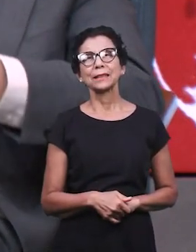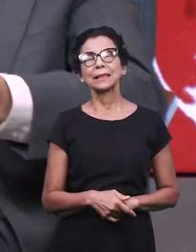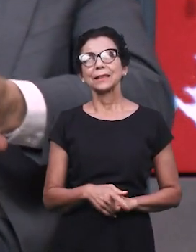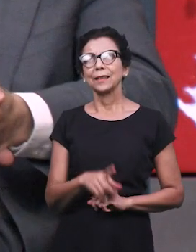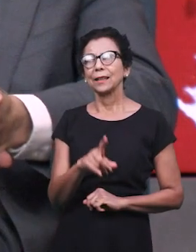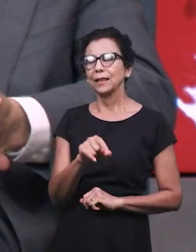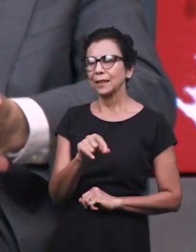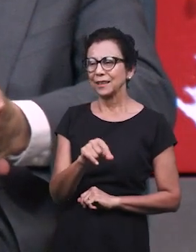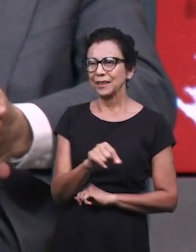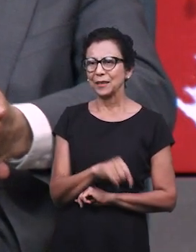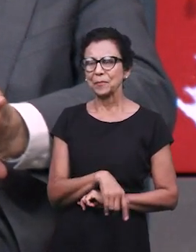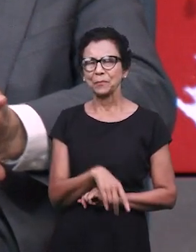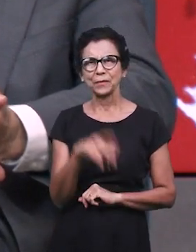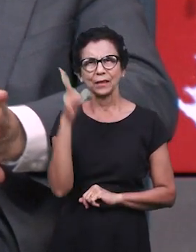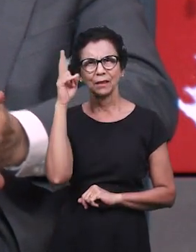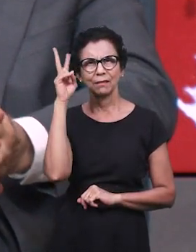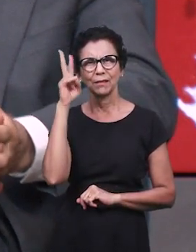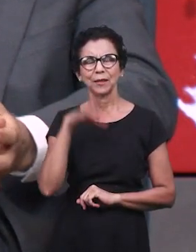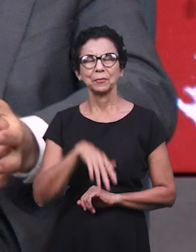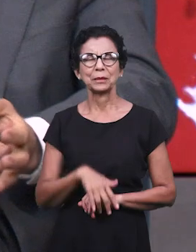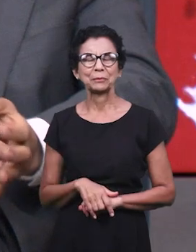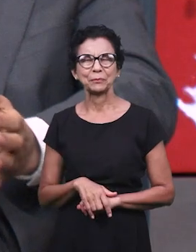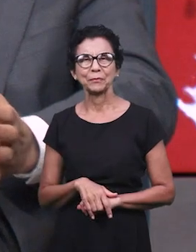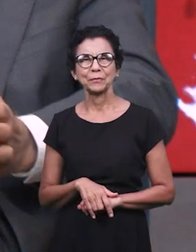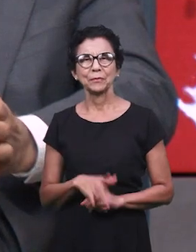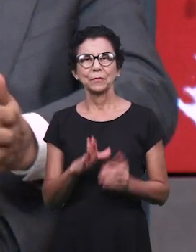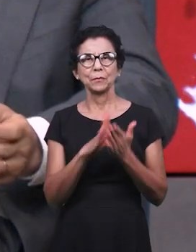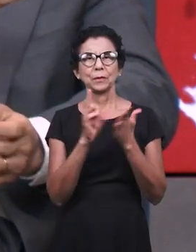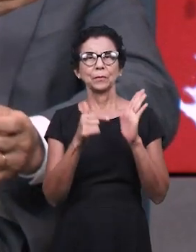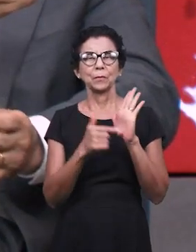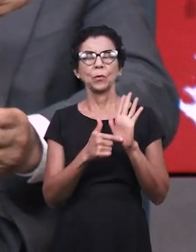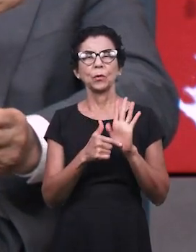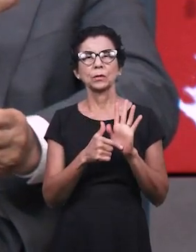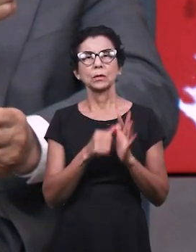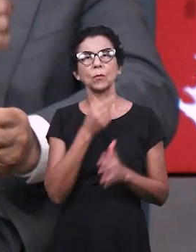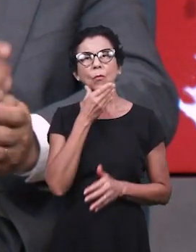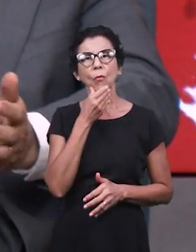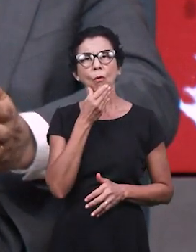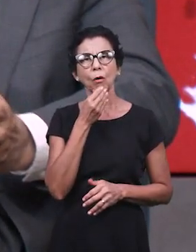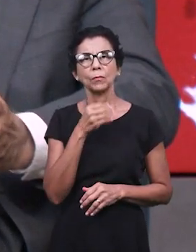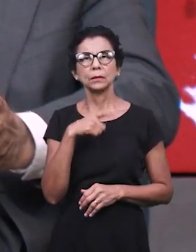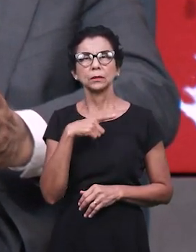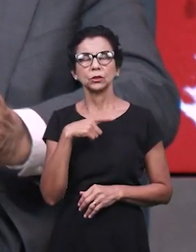estão lembrados do homem da mão mirrada? Lá no Evangelho?